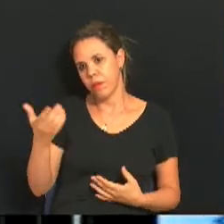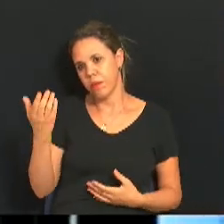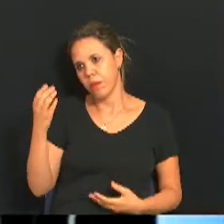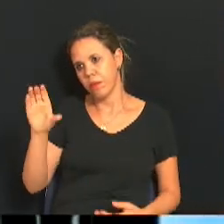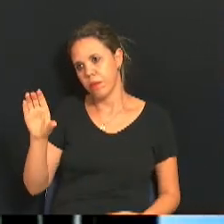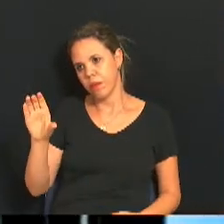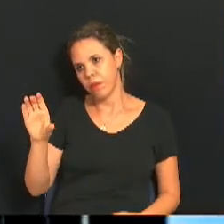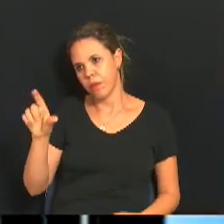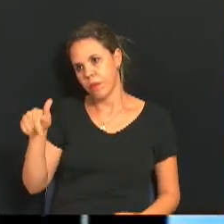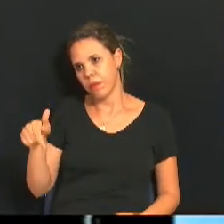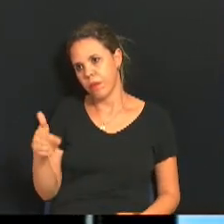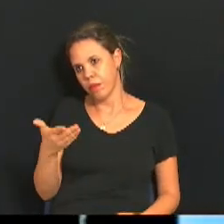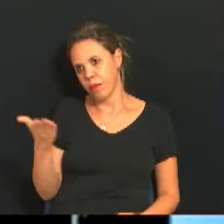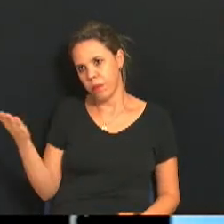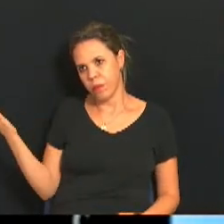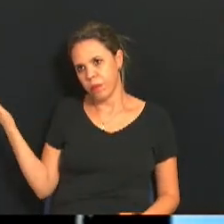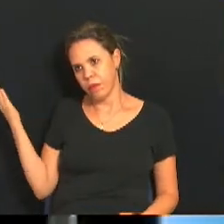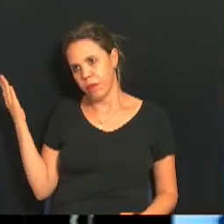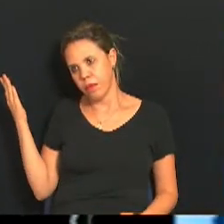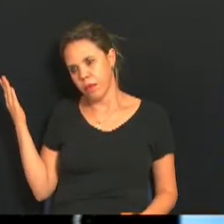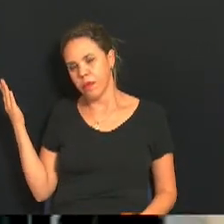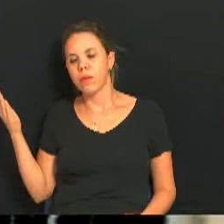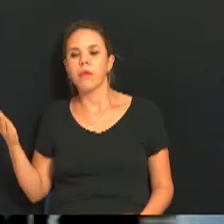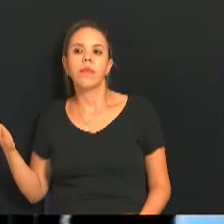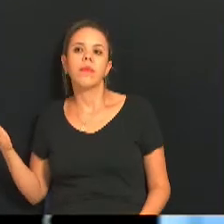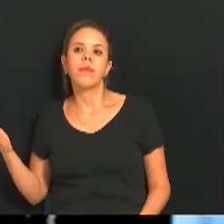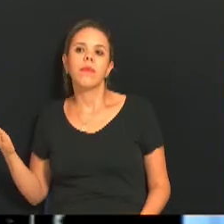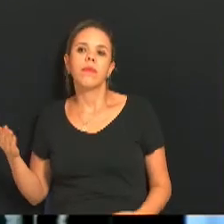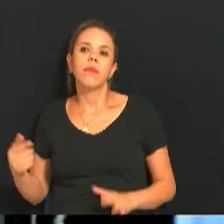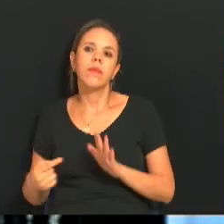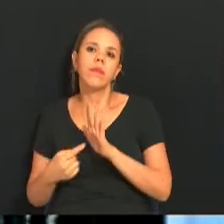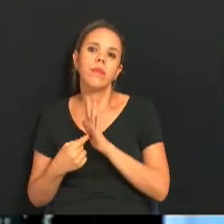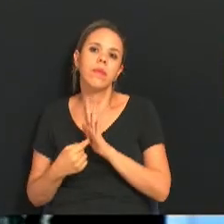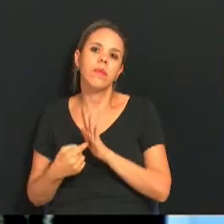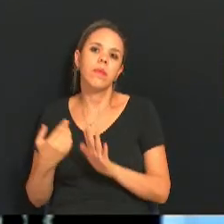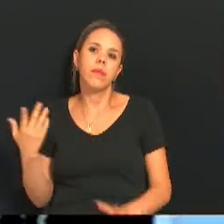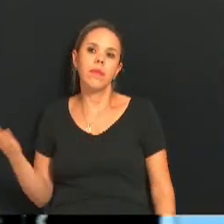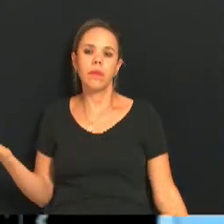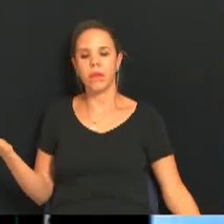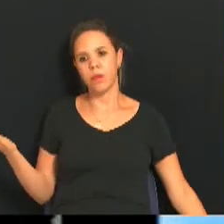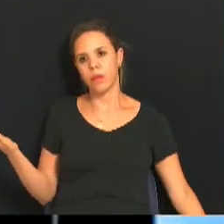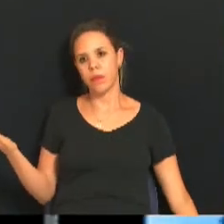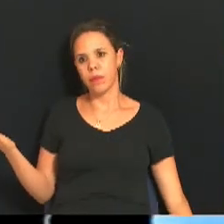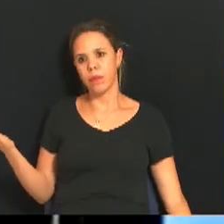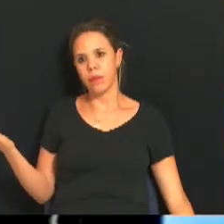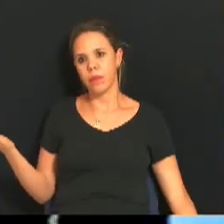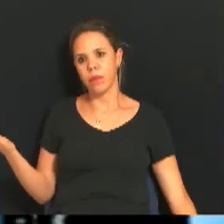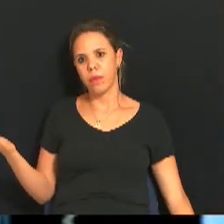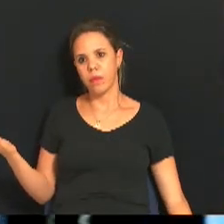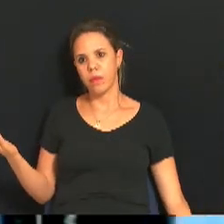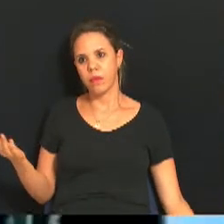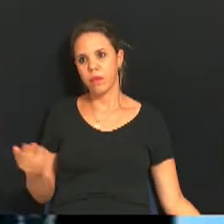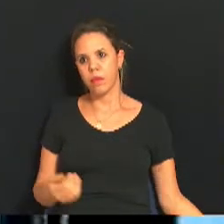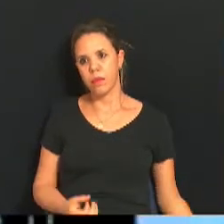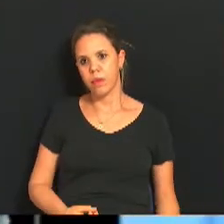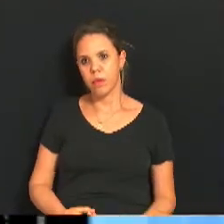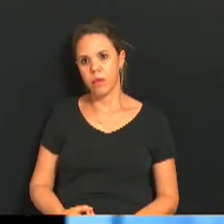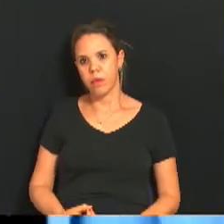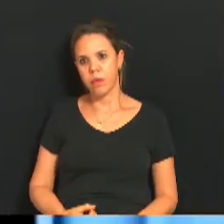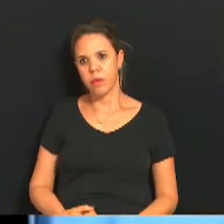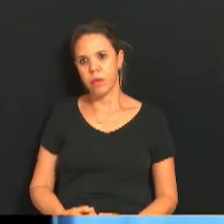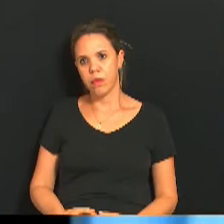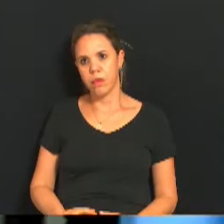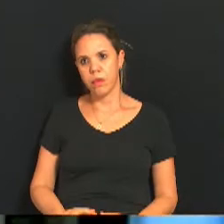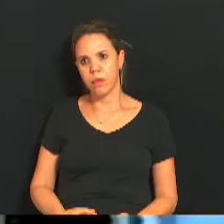em seguida com vocês uma apresentação para falar do Henrique Então passa